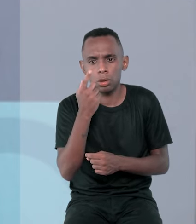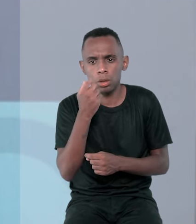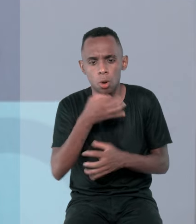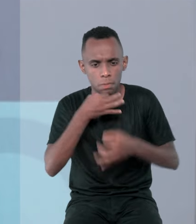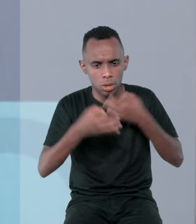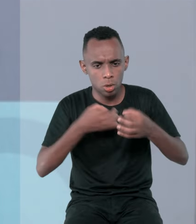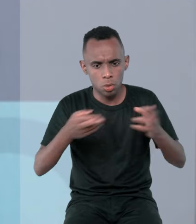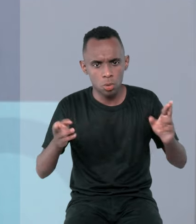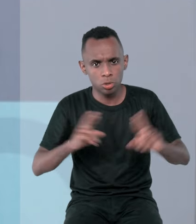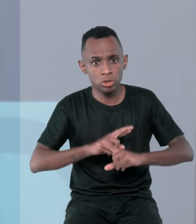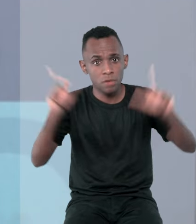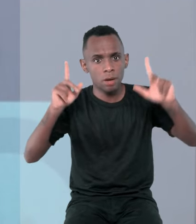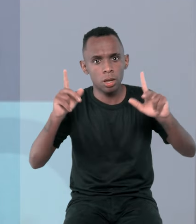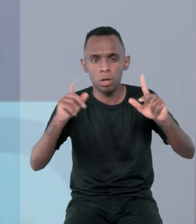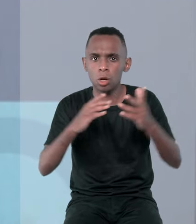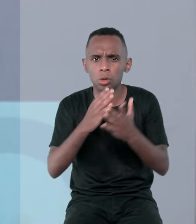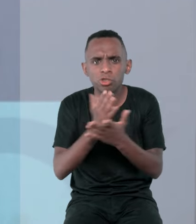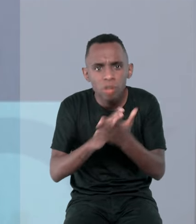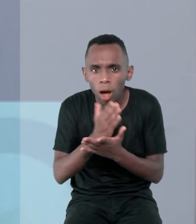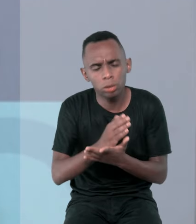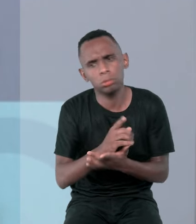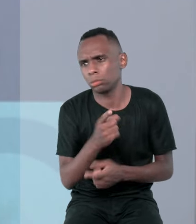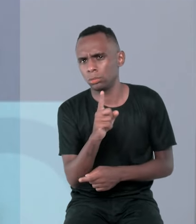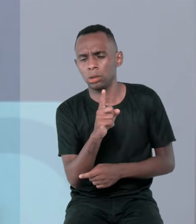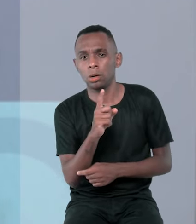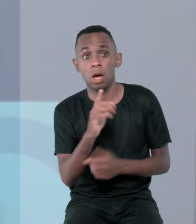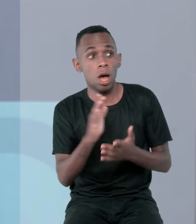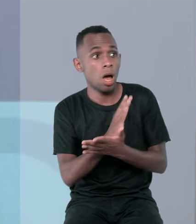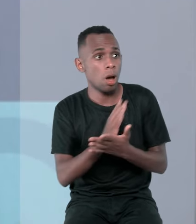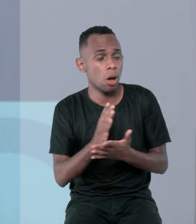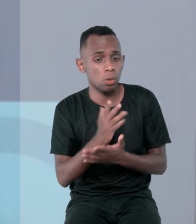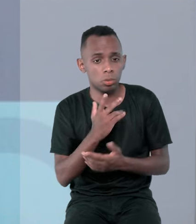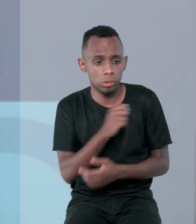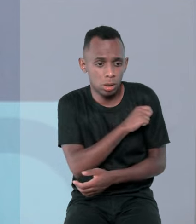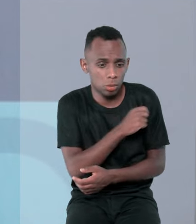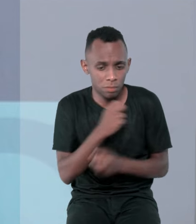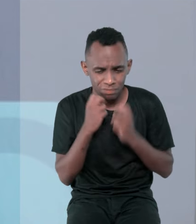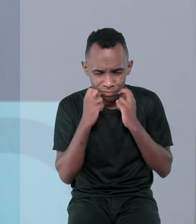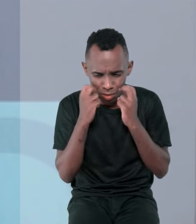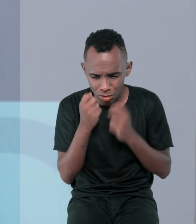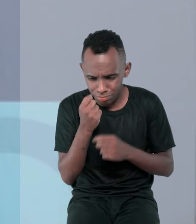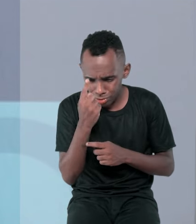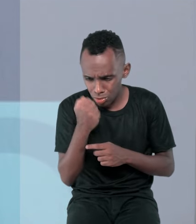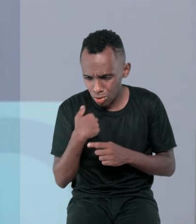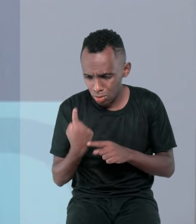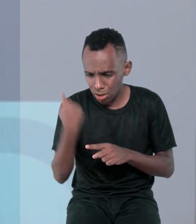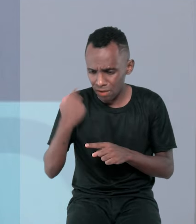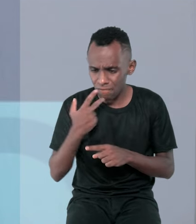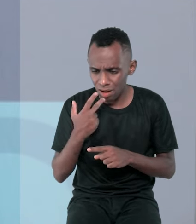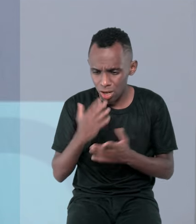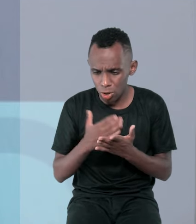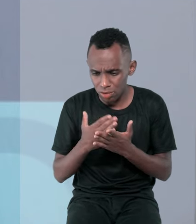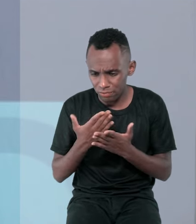posicionamento deles e já não achavam o livro tão chato assim. E alguns até ficavam envergonhados de ter falado o que falaram, né?